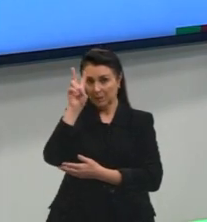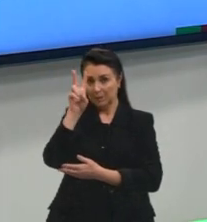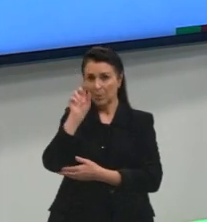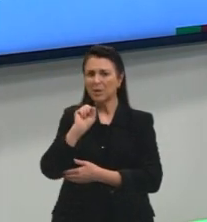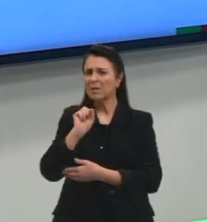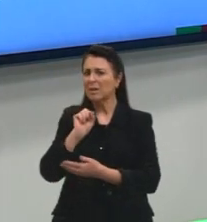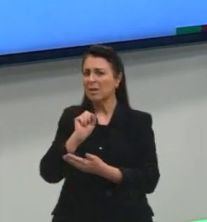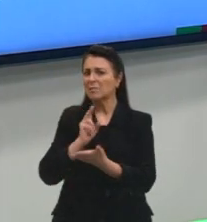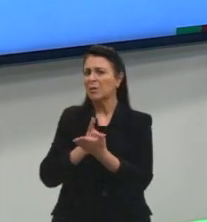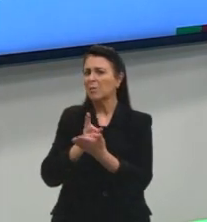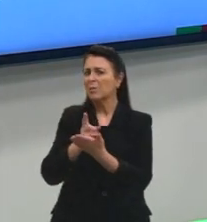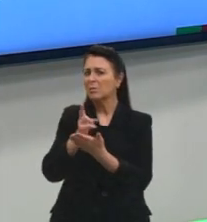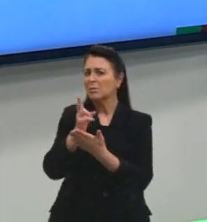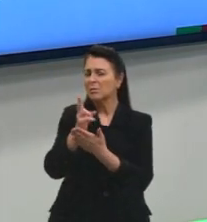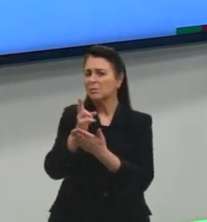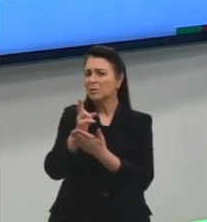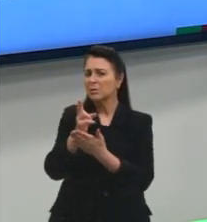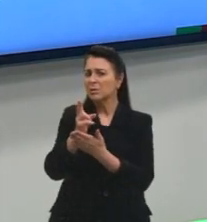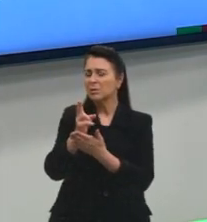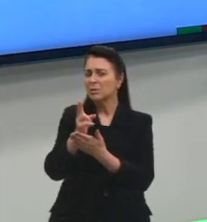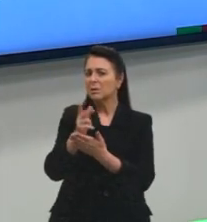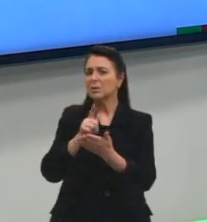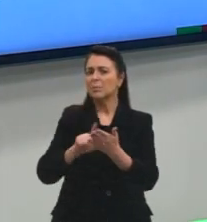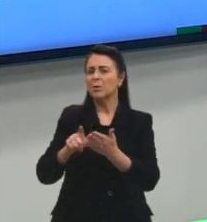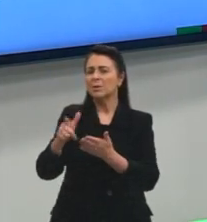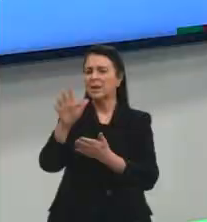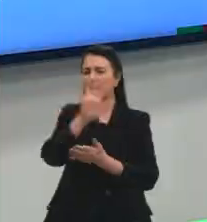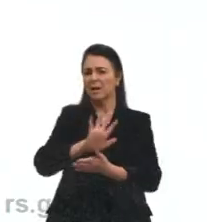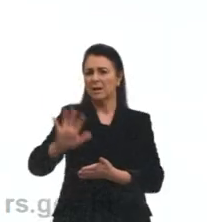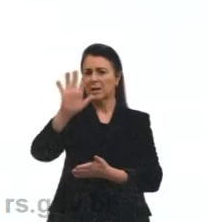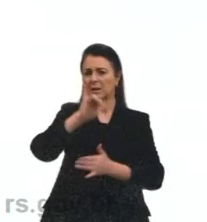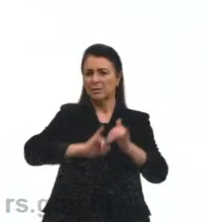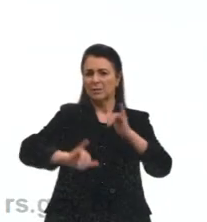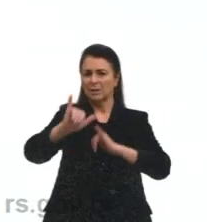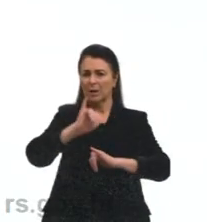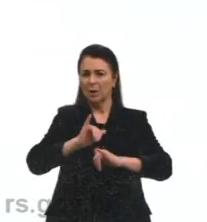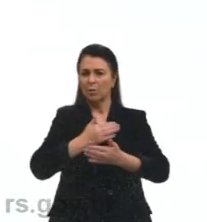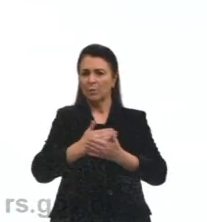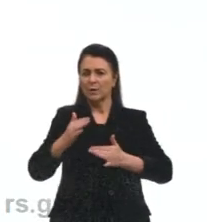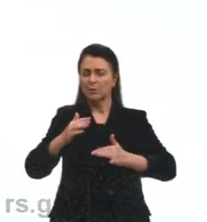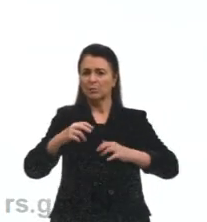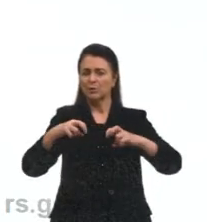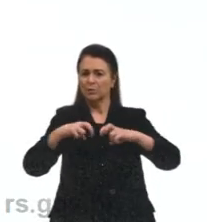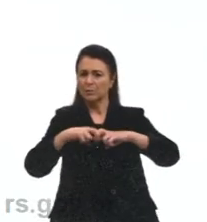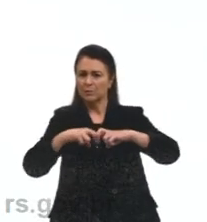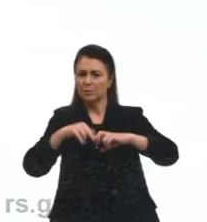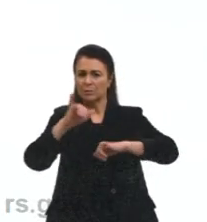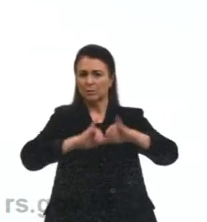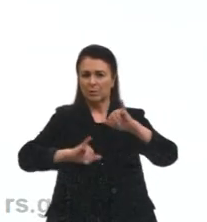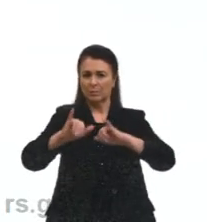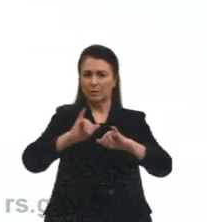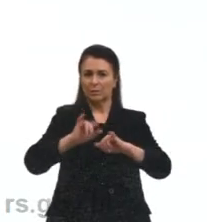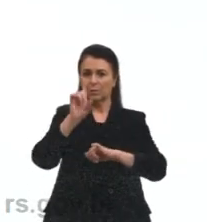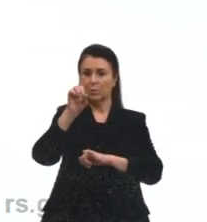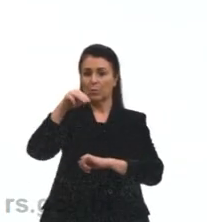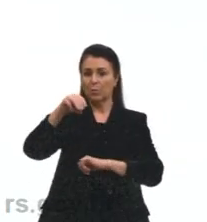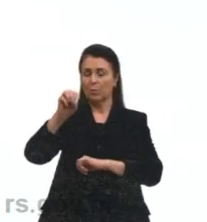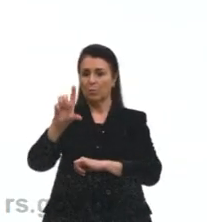que seria essa constante na no final da química geral e nesses Físico química que 1 mol =